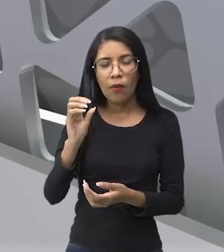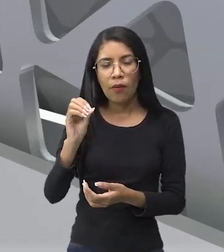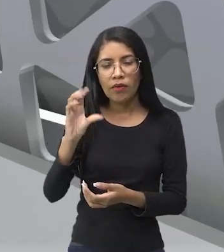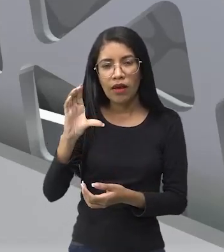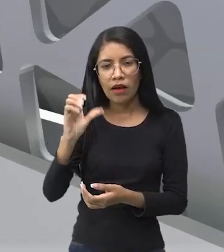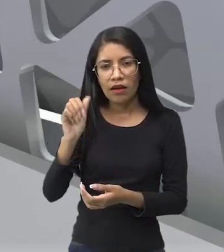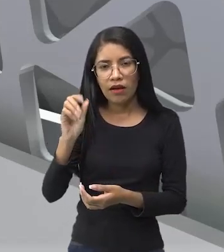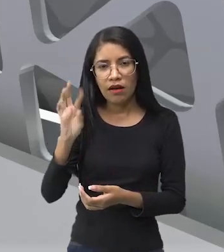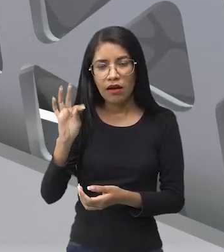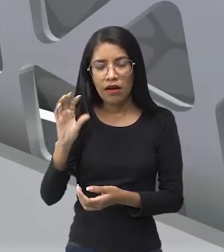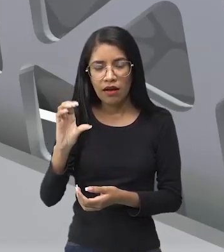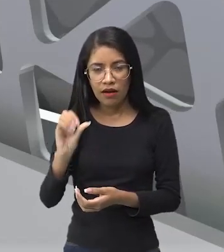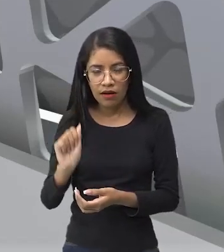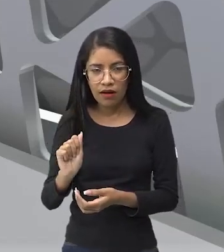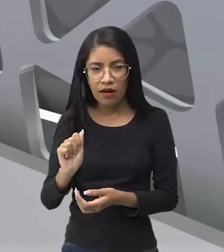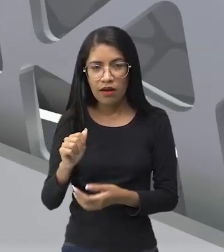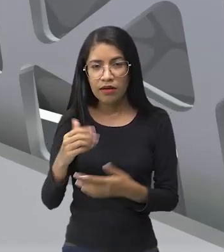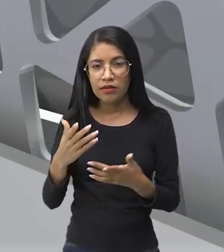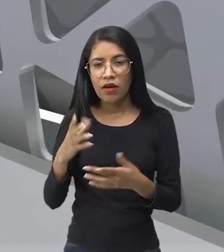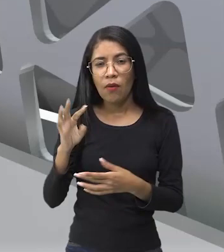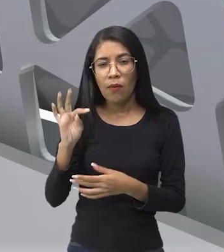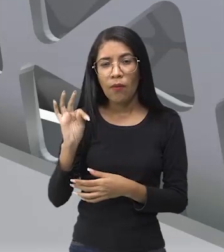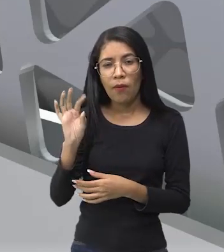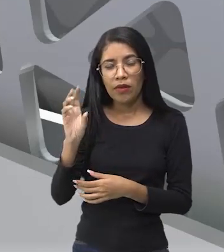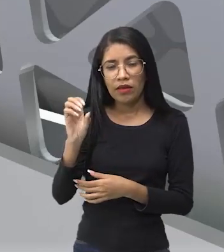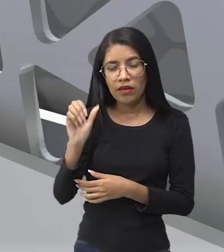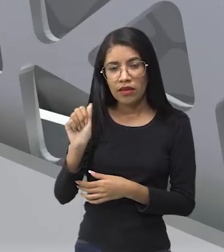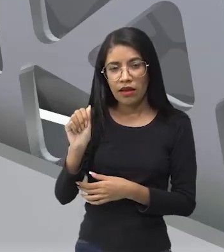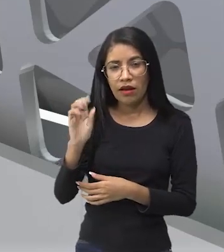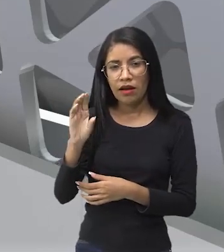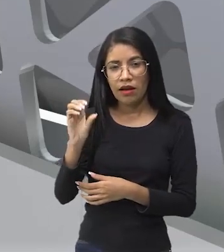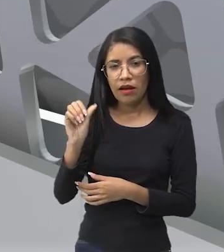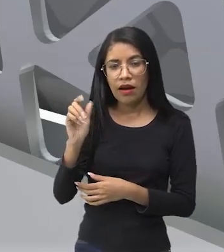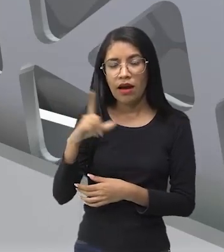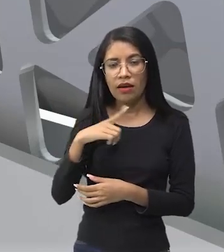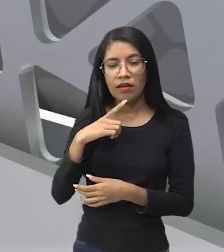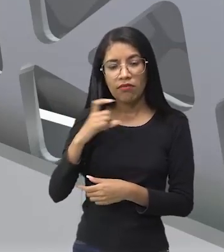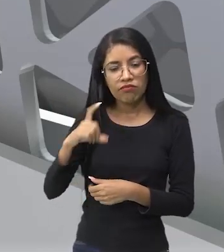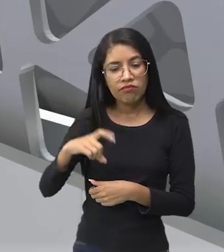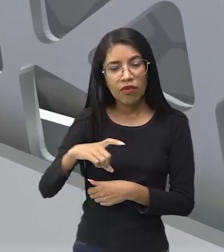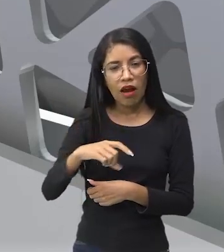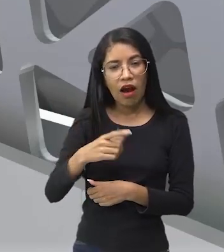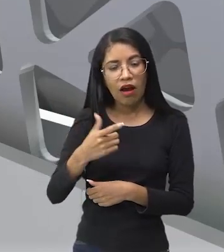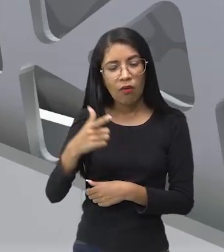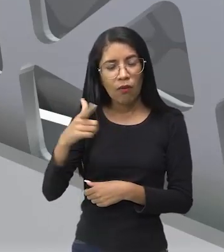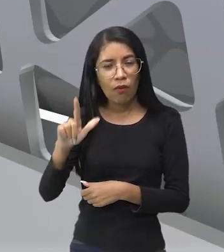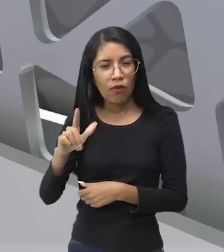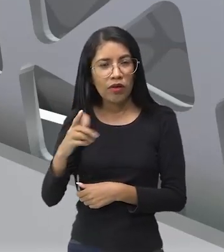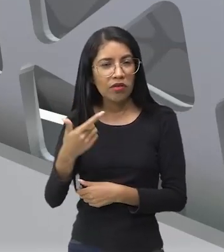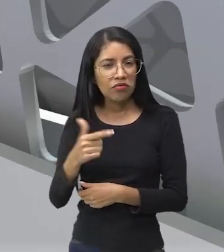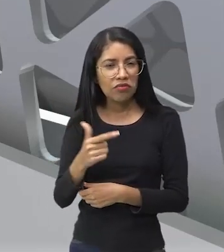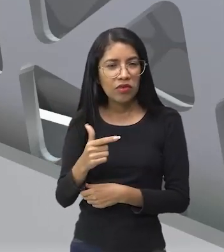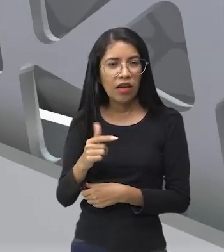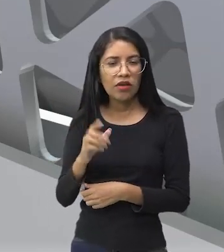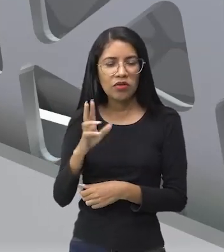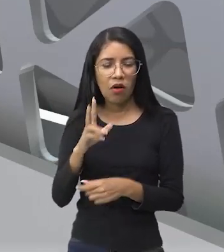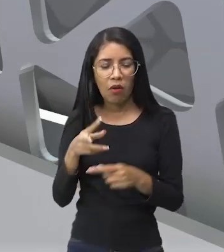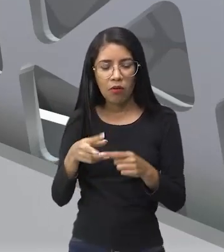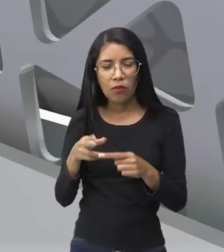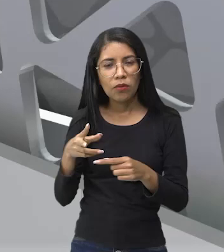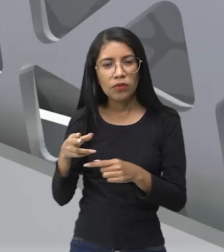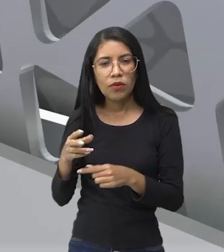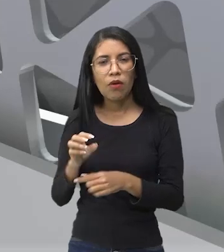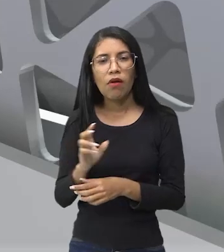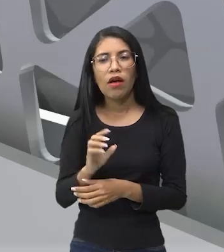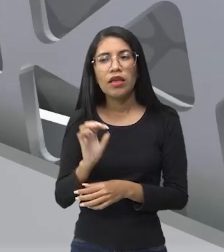tacacá. Né? Então, o tacacá, que ele tem um tacacá que leva camarão, outro tacacá já não leva, só é a cebolinha cortada, tanto